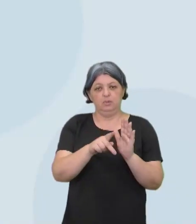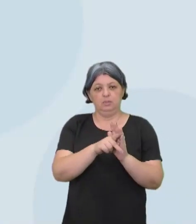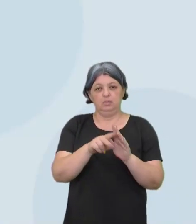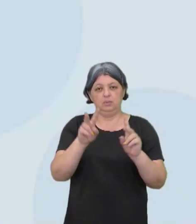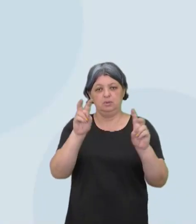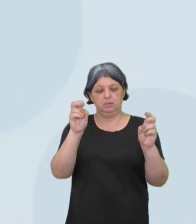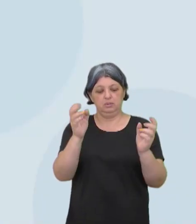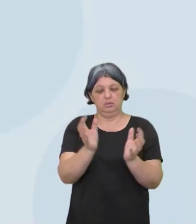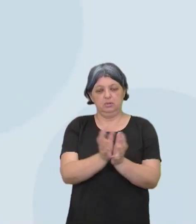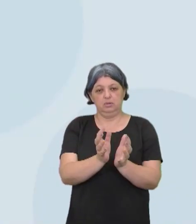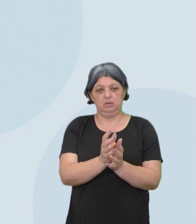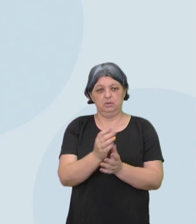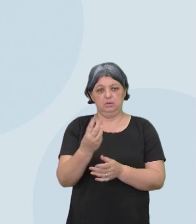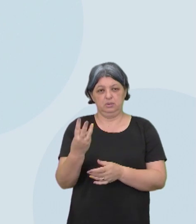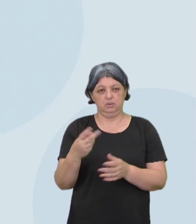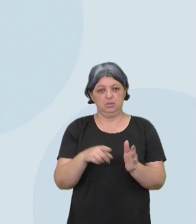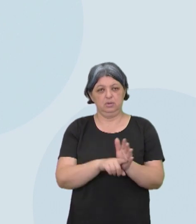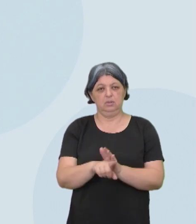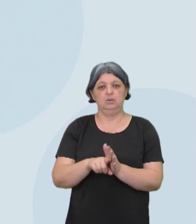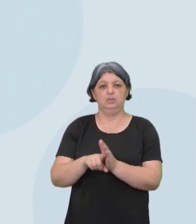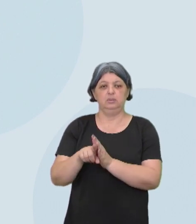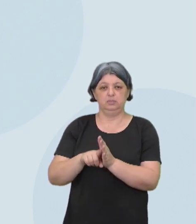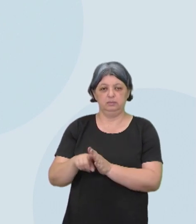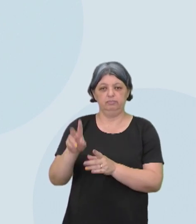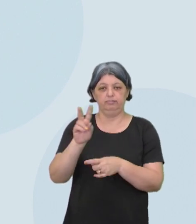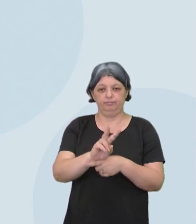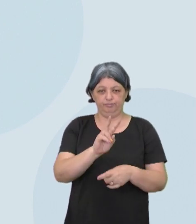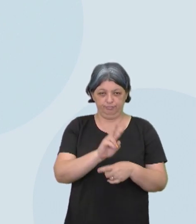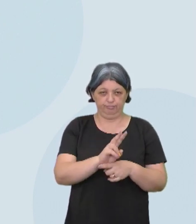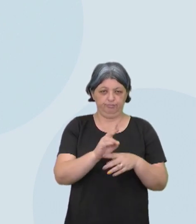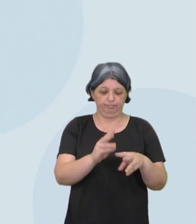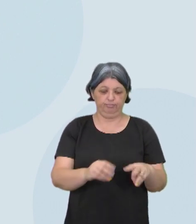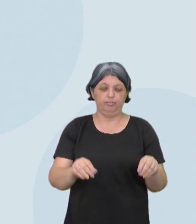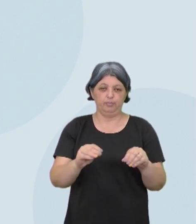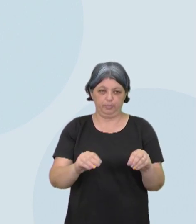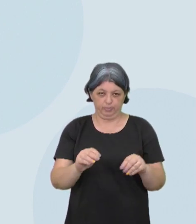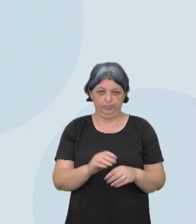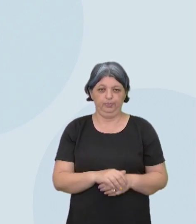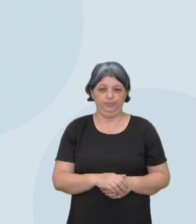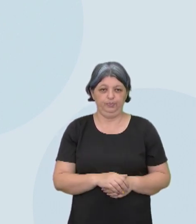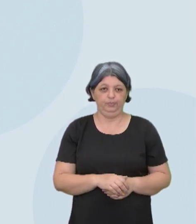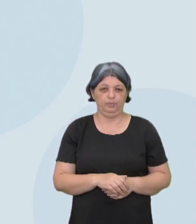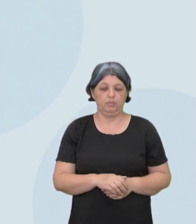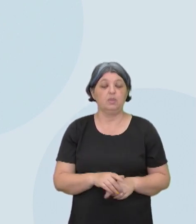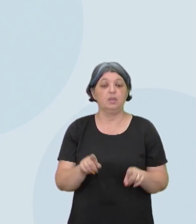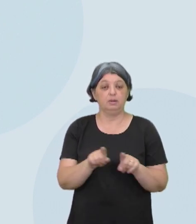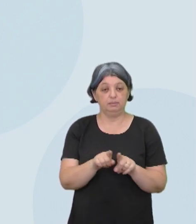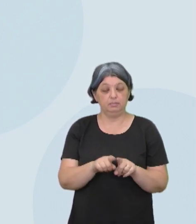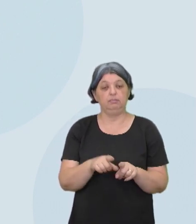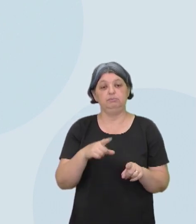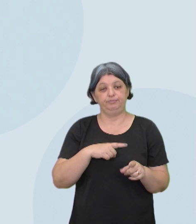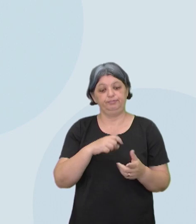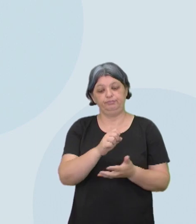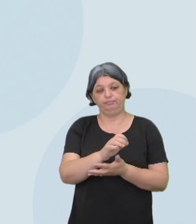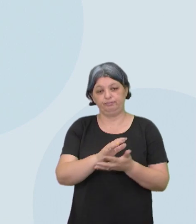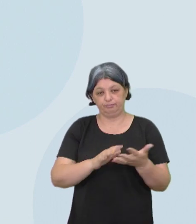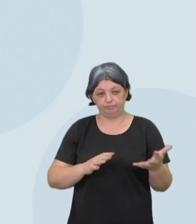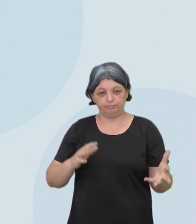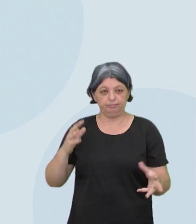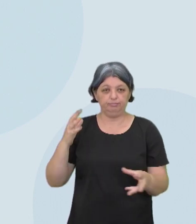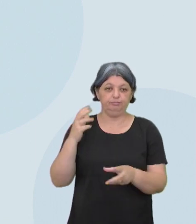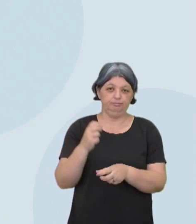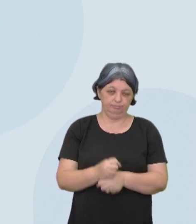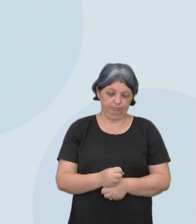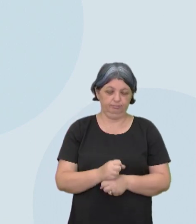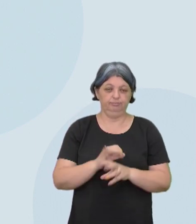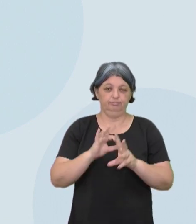só, estudo e conservação dos solos. E aí a gente tem aí também, né, todas as atividades que foram feitas,